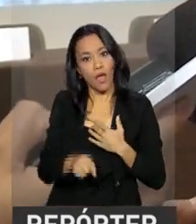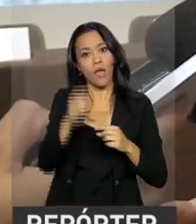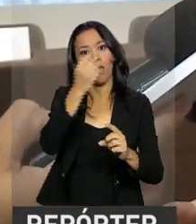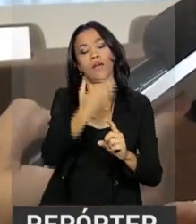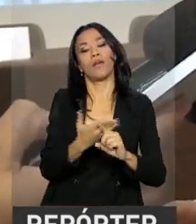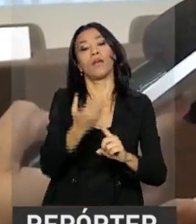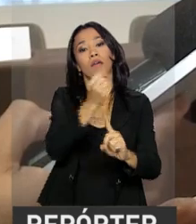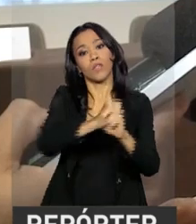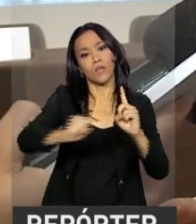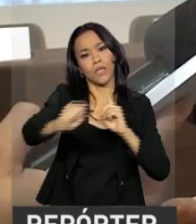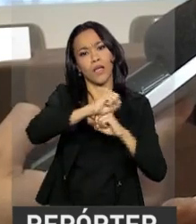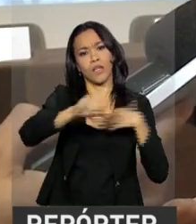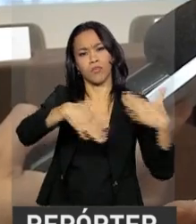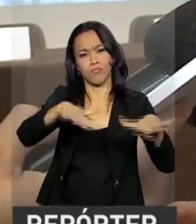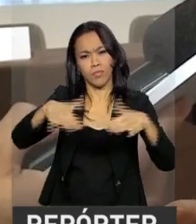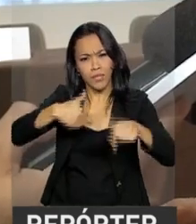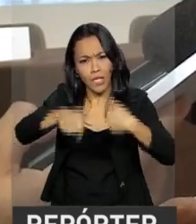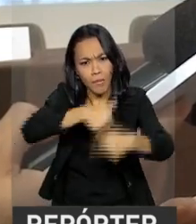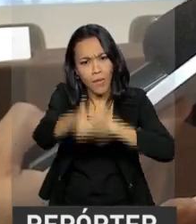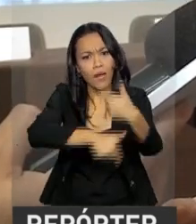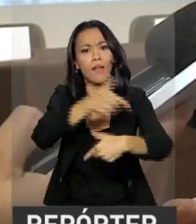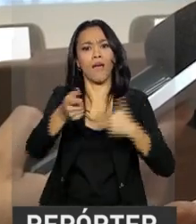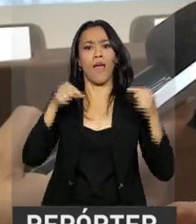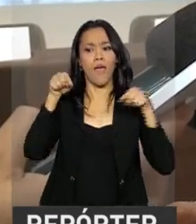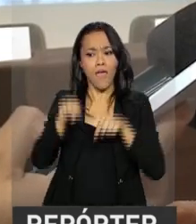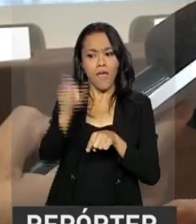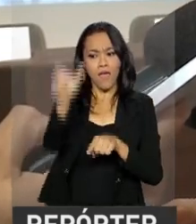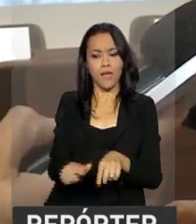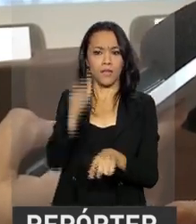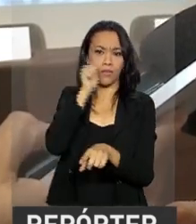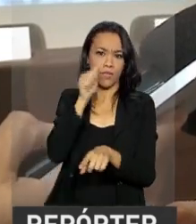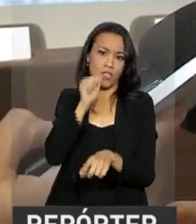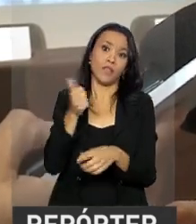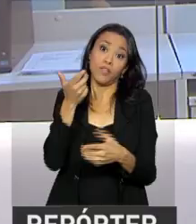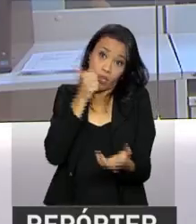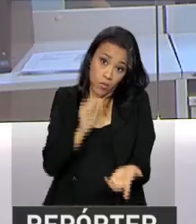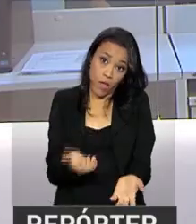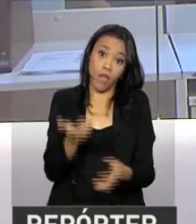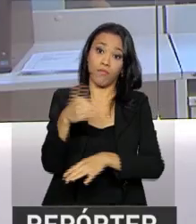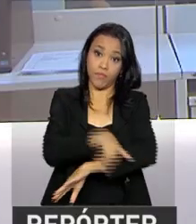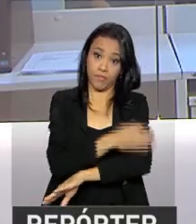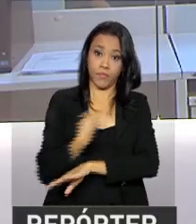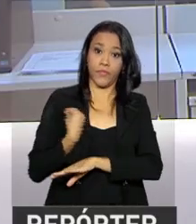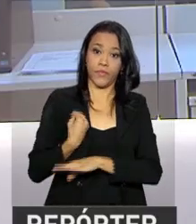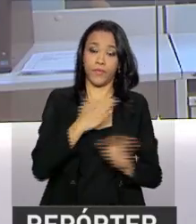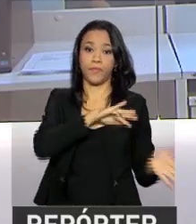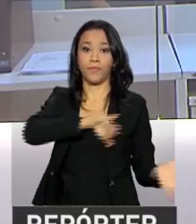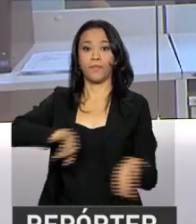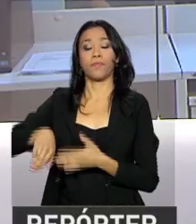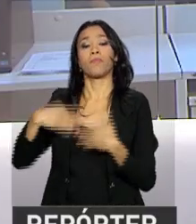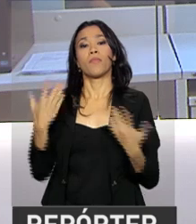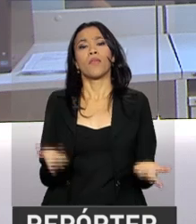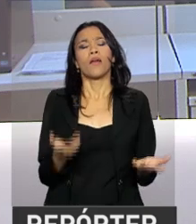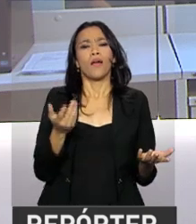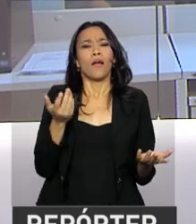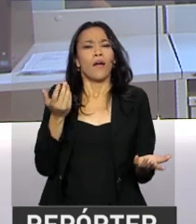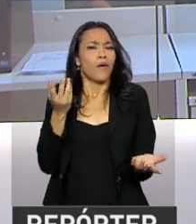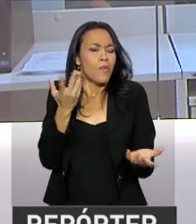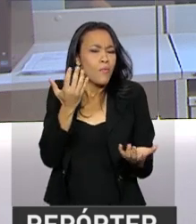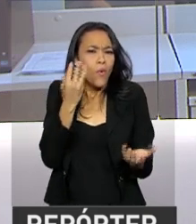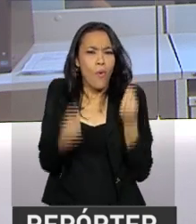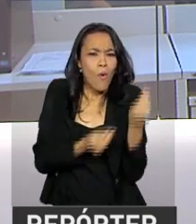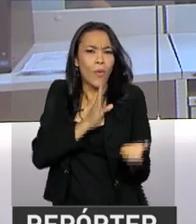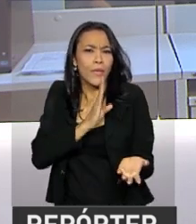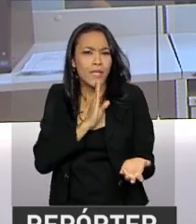sociedade se mobilizando para trabalhar essa menina e que já é mulher. Uma maneira divertida de conhecer